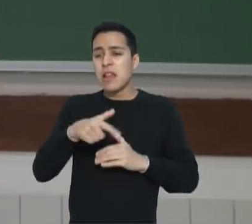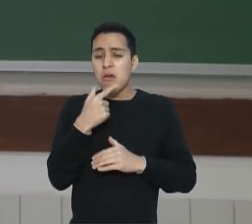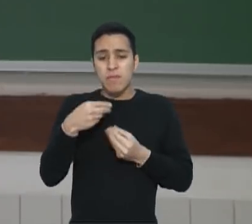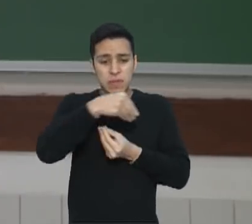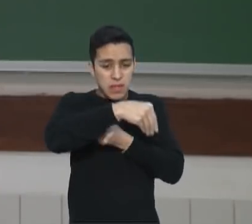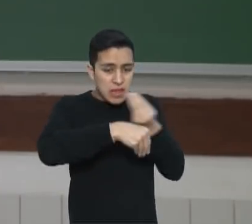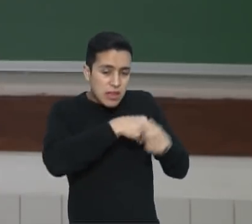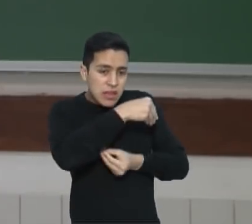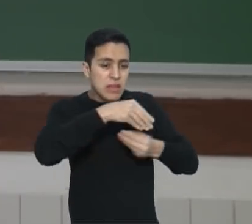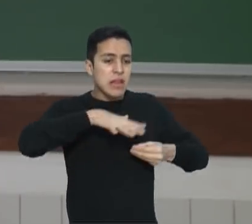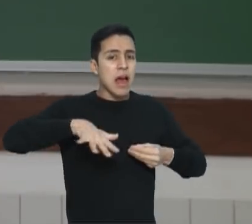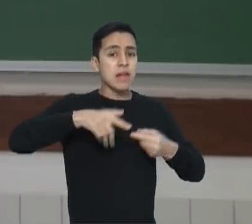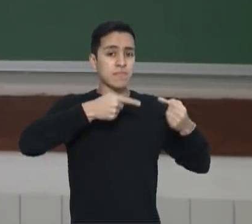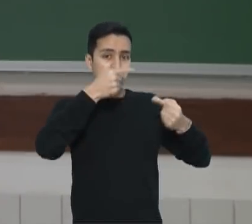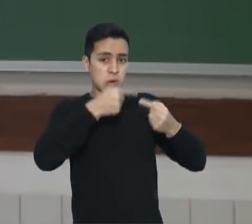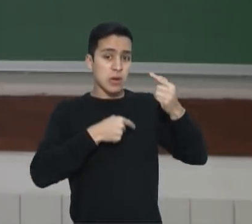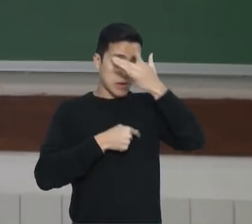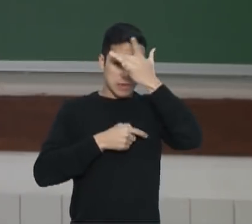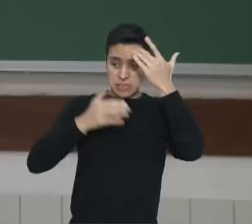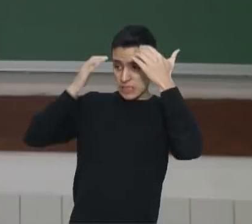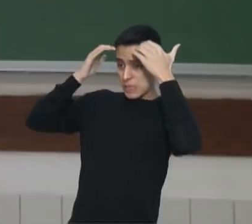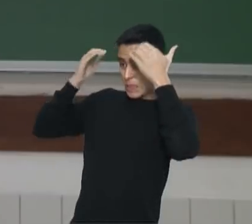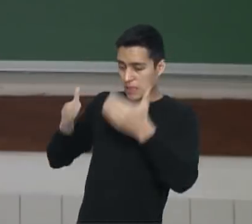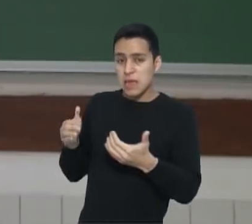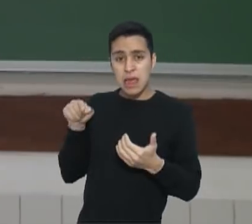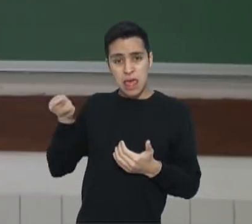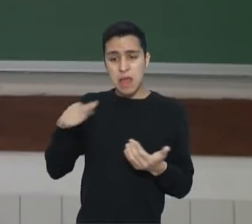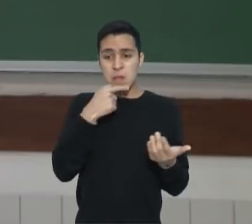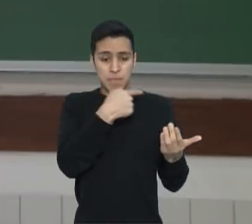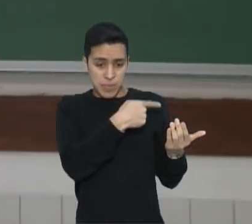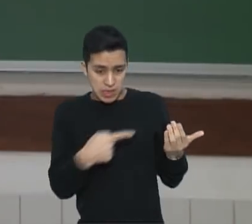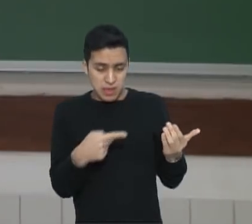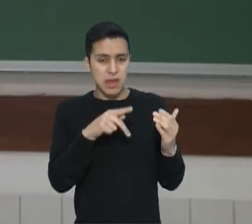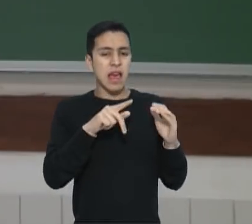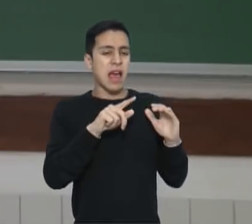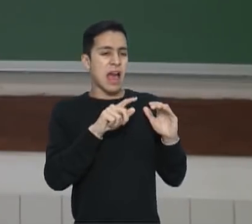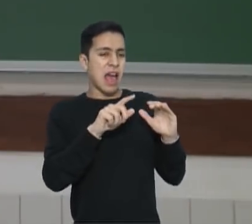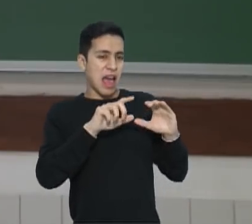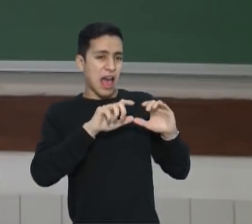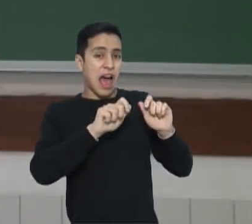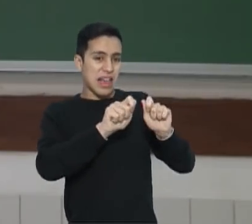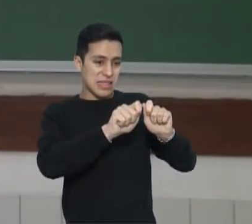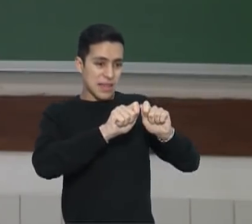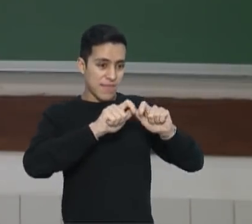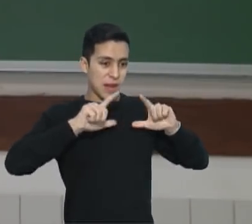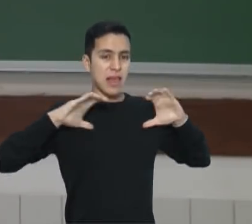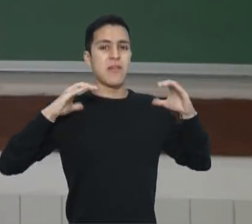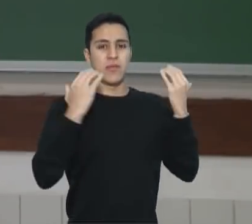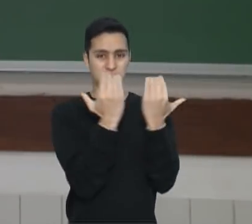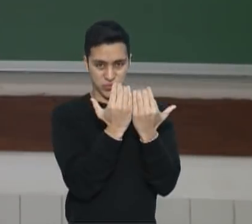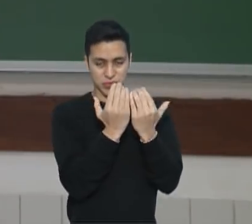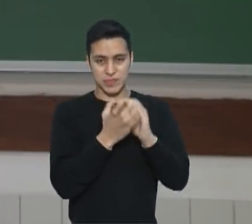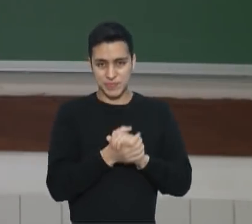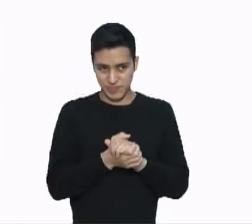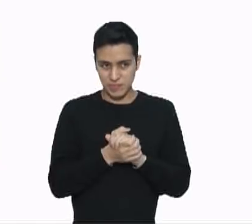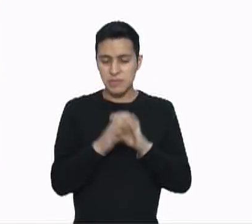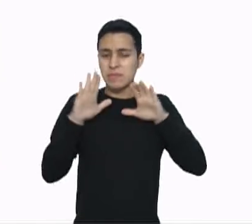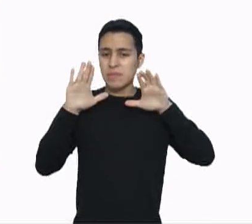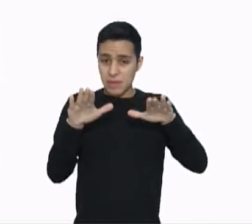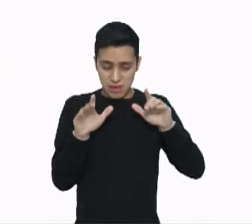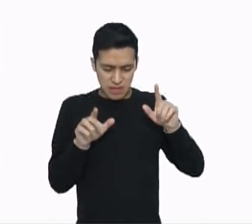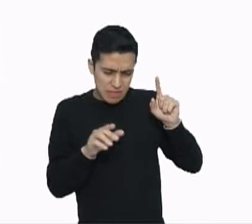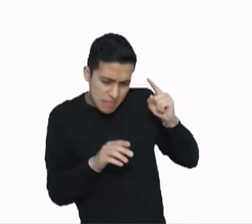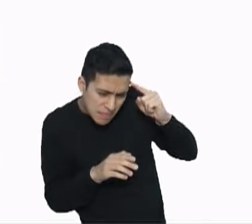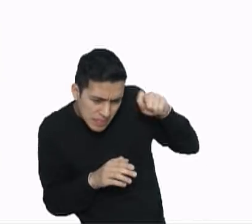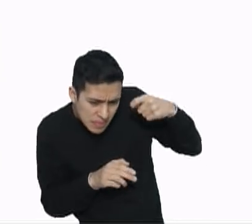pensador reconhecido, era alguém respeitado, presidiu a Assembleia Constituinte, né? E a ideia de que os povos são